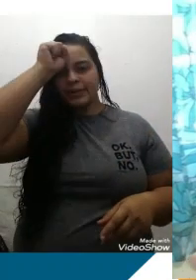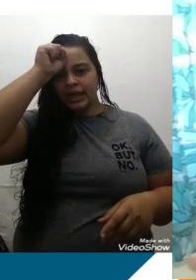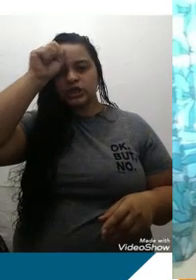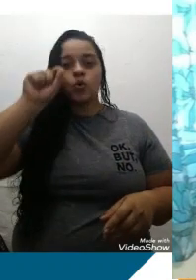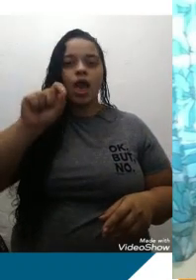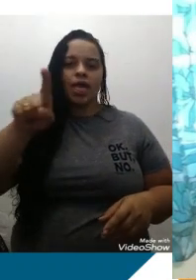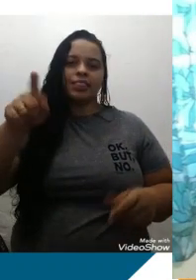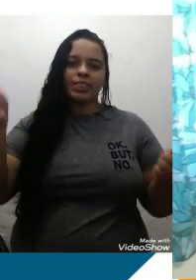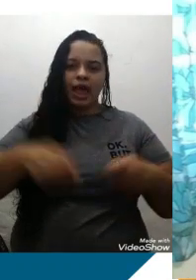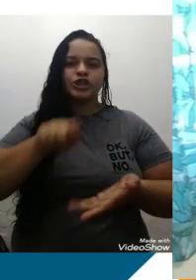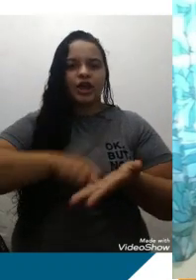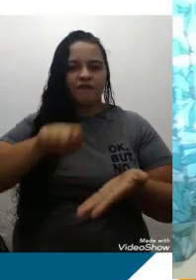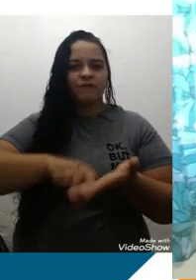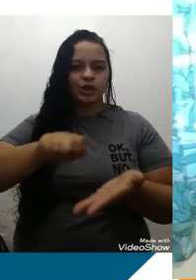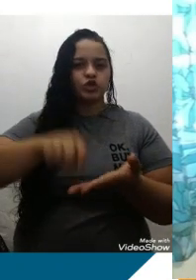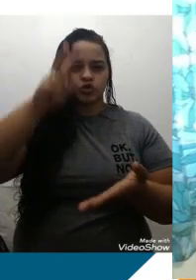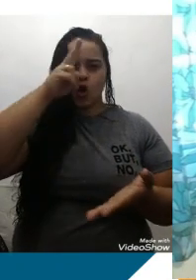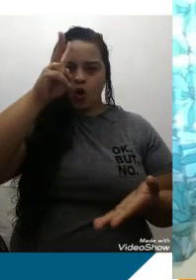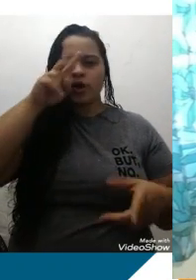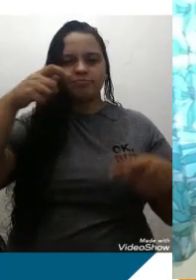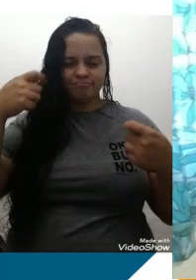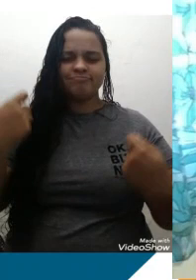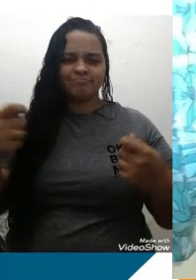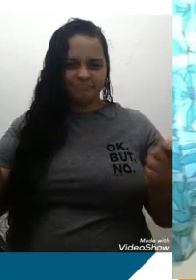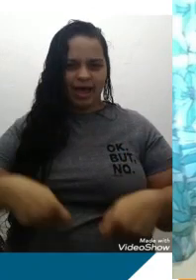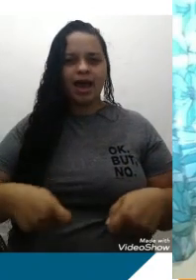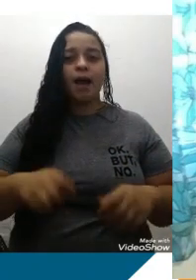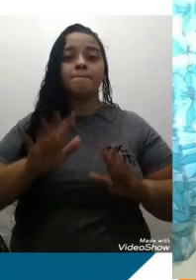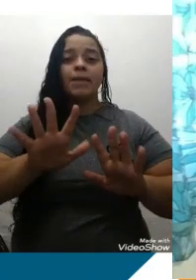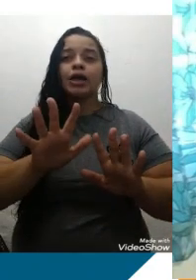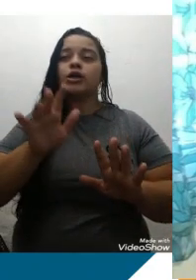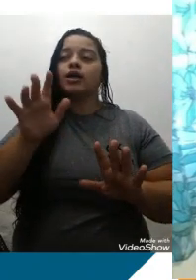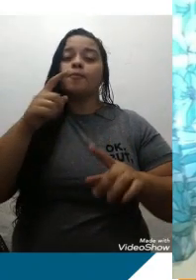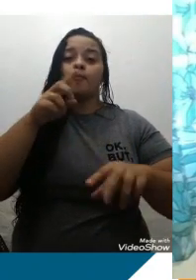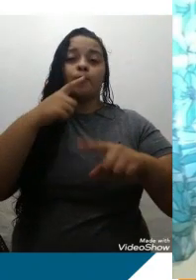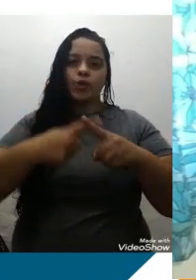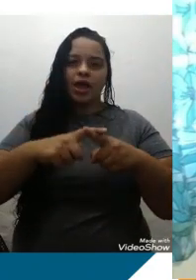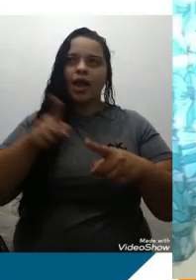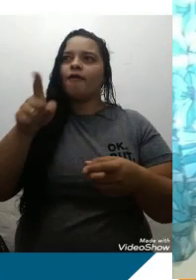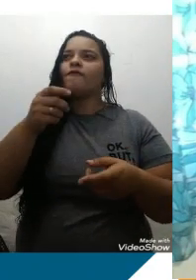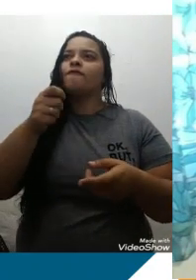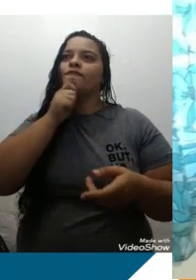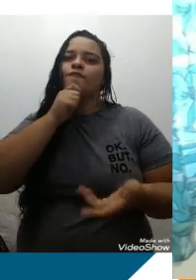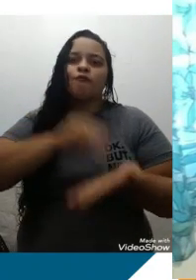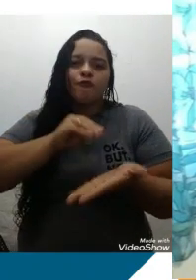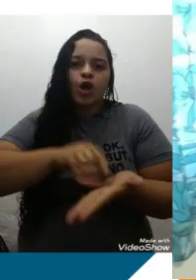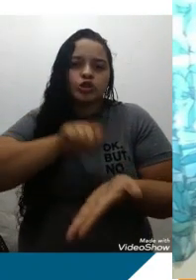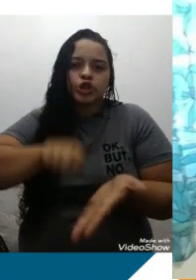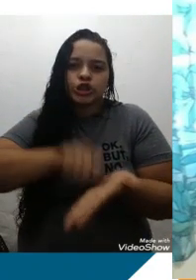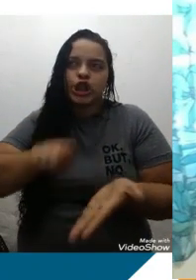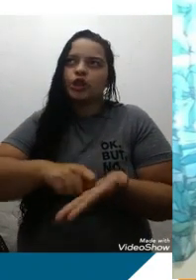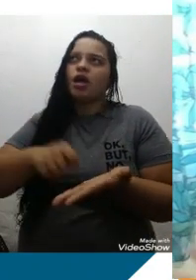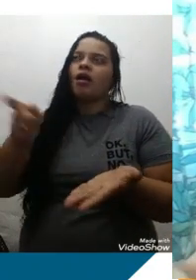escrever a história desses povos, né? E que a ausência de escrita não significa uma ausência de conhecimento